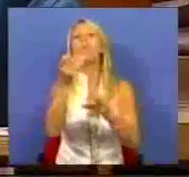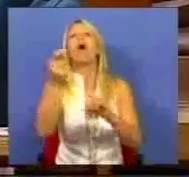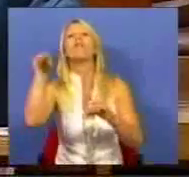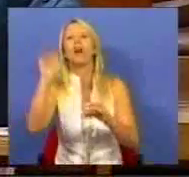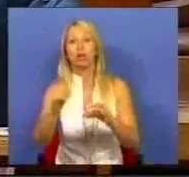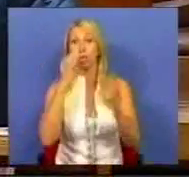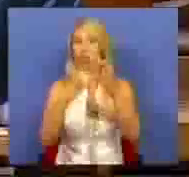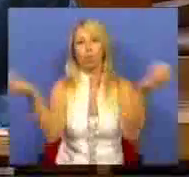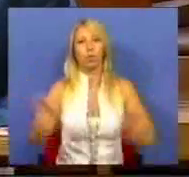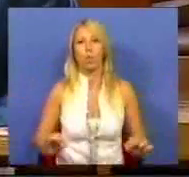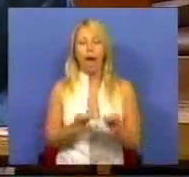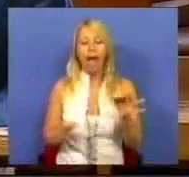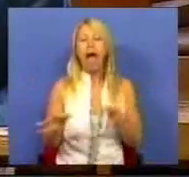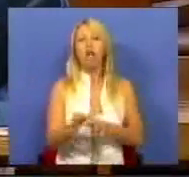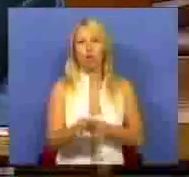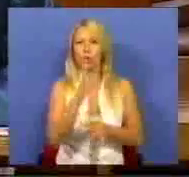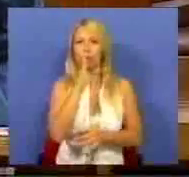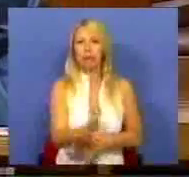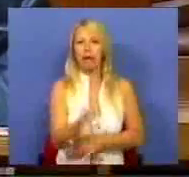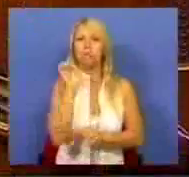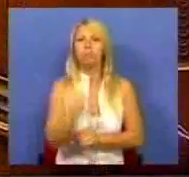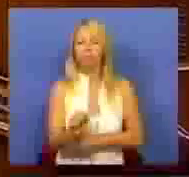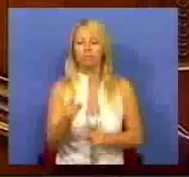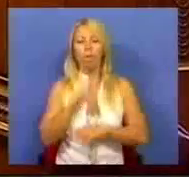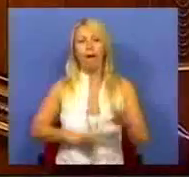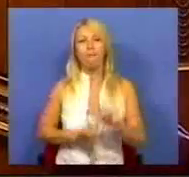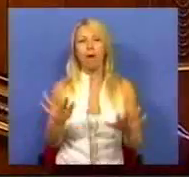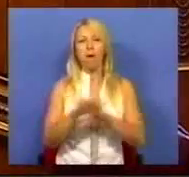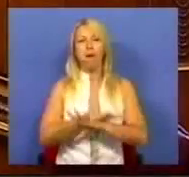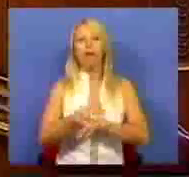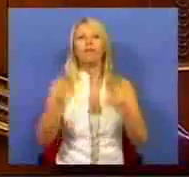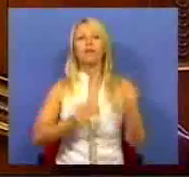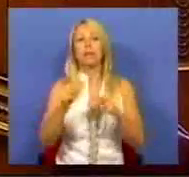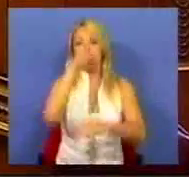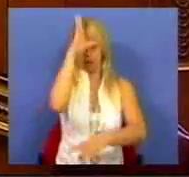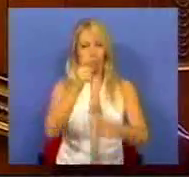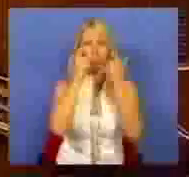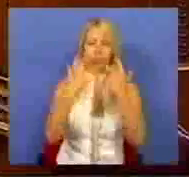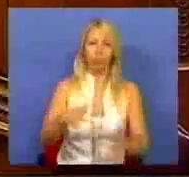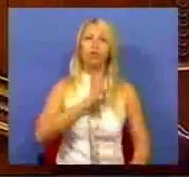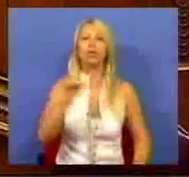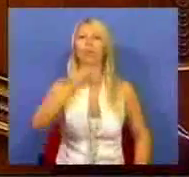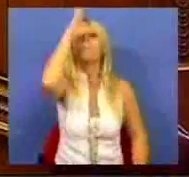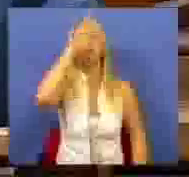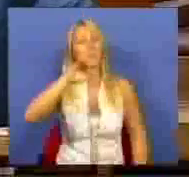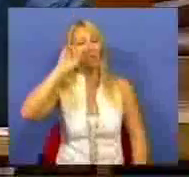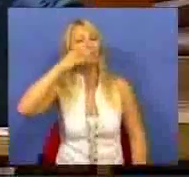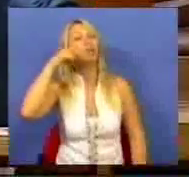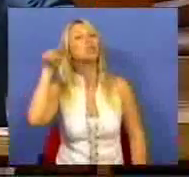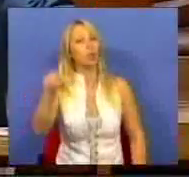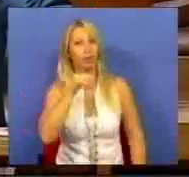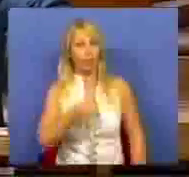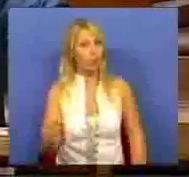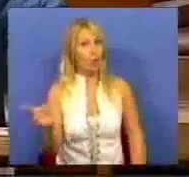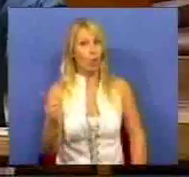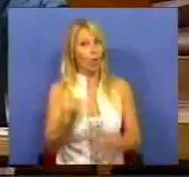O ajuste direto passou a ser a engenharia financeira deste Governo. Senhor Primeiro-Ministro, desconfio que não concorda com